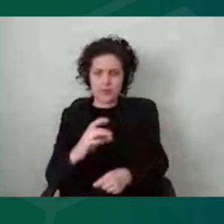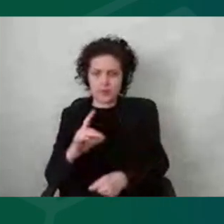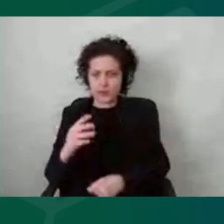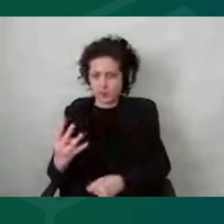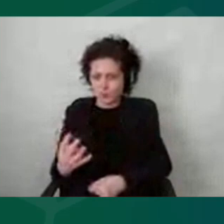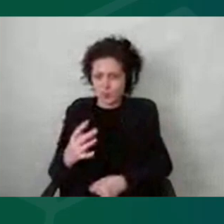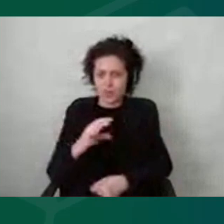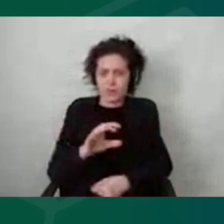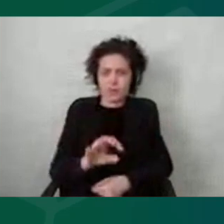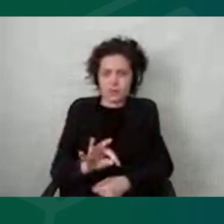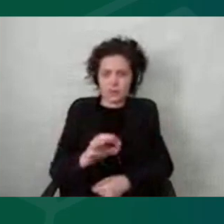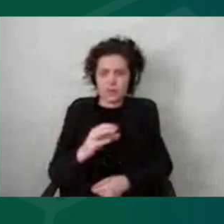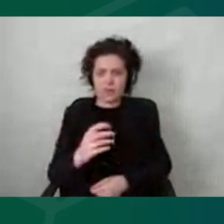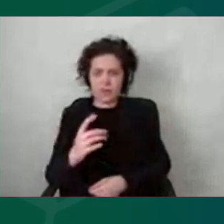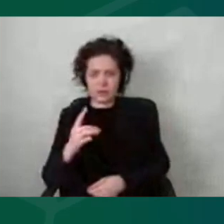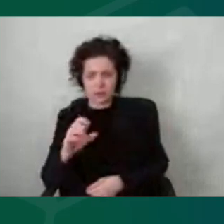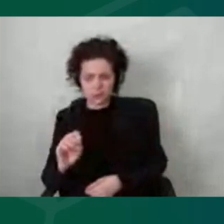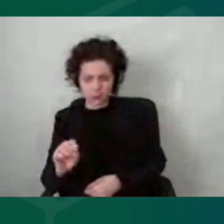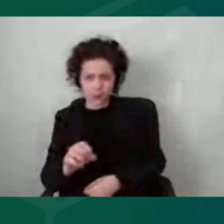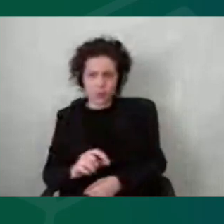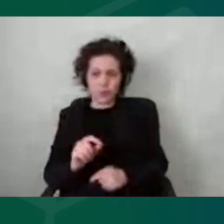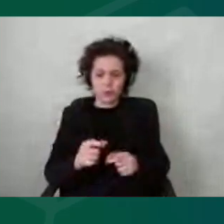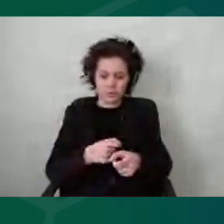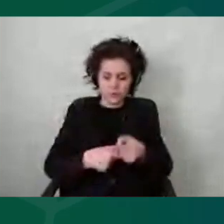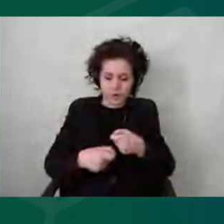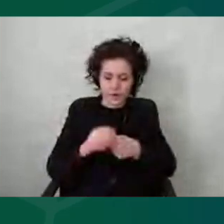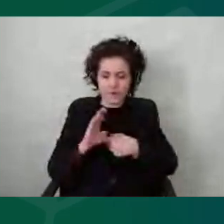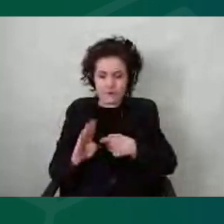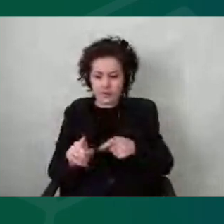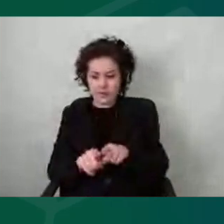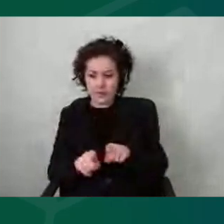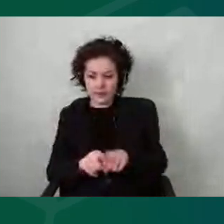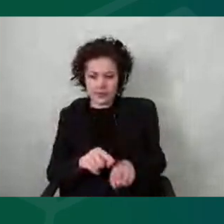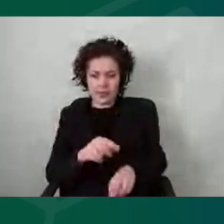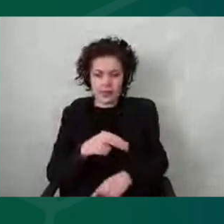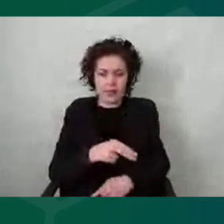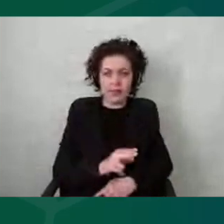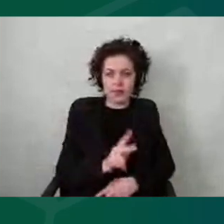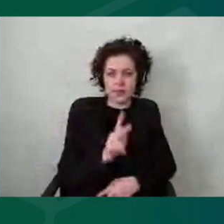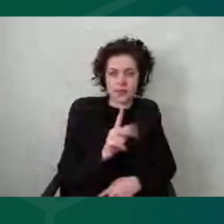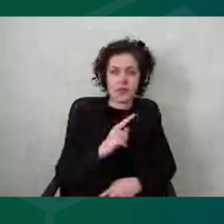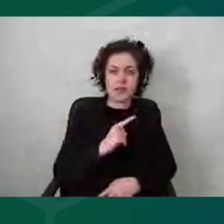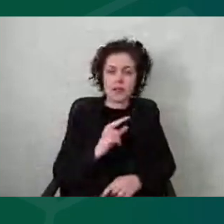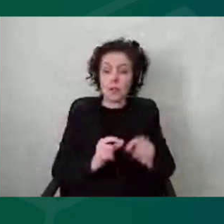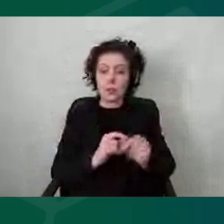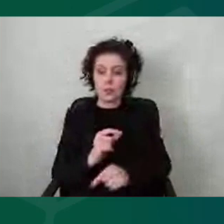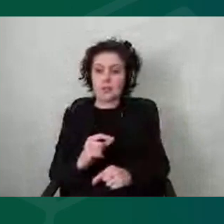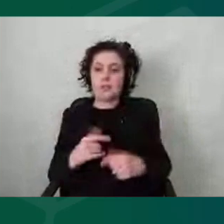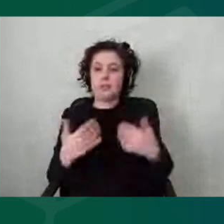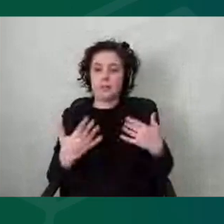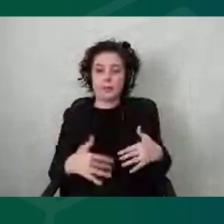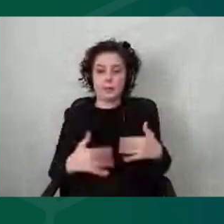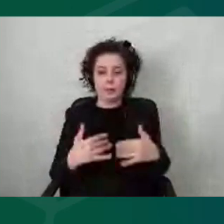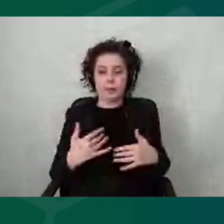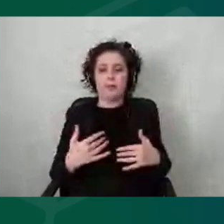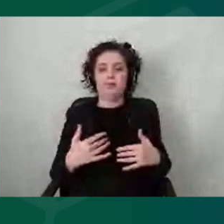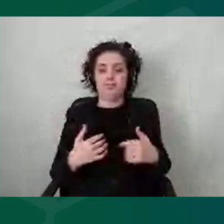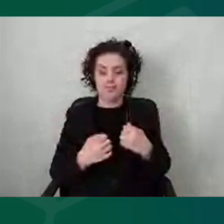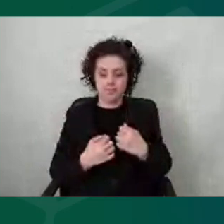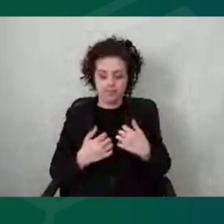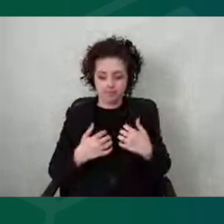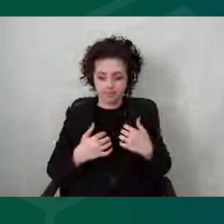TCD8, linfócitos B e linfócitos NK, há um comprometimento bastante importante